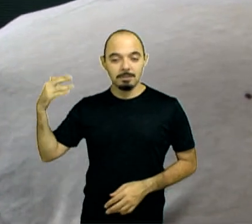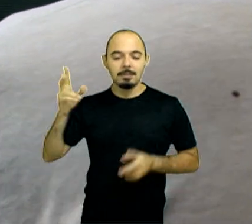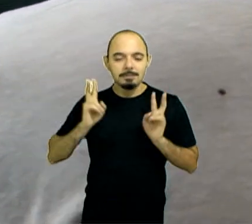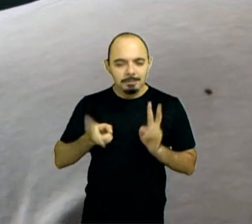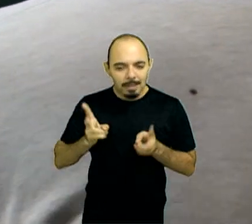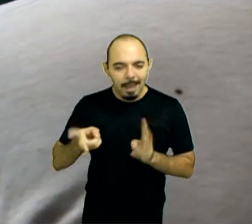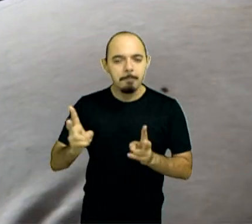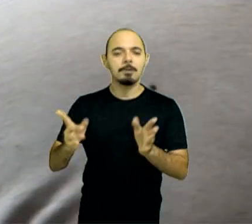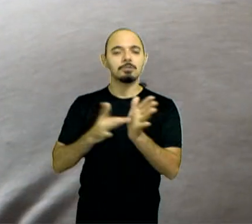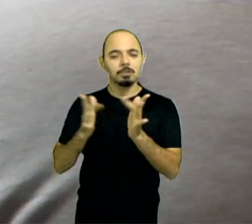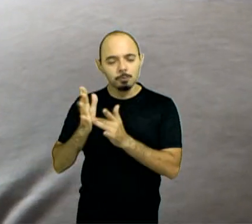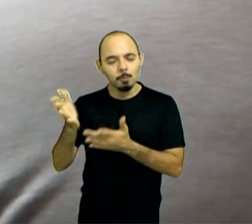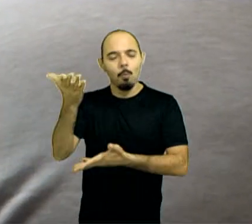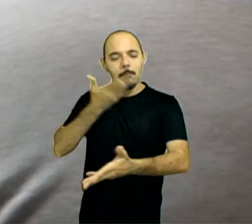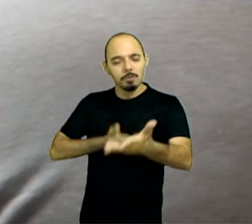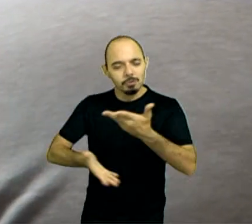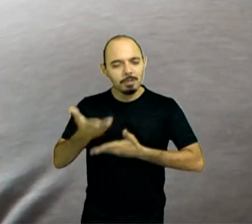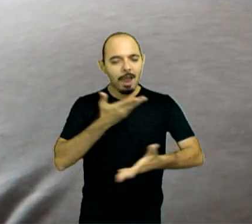deles.